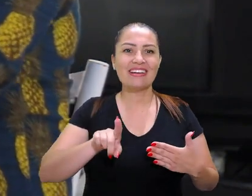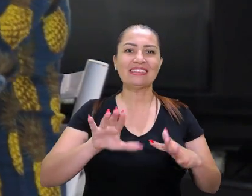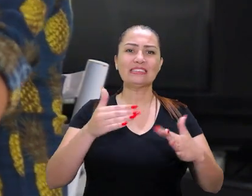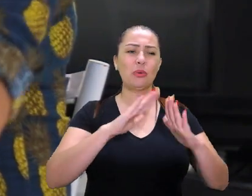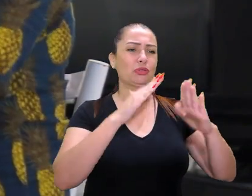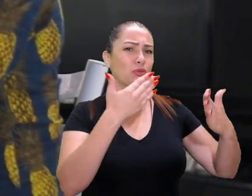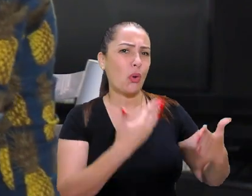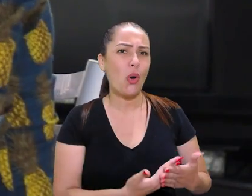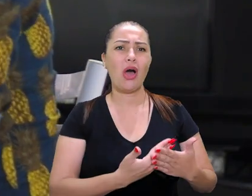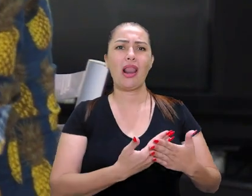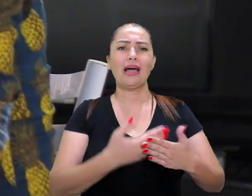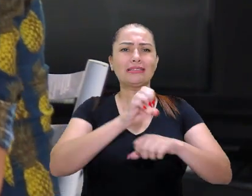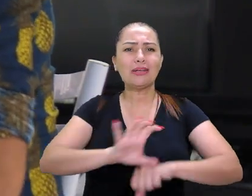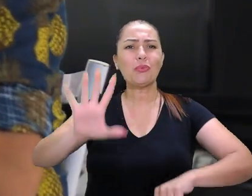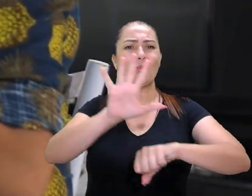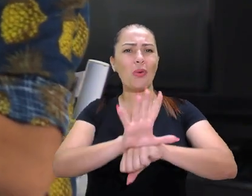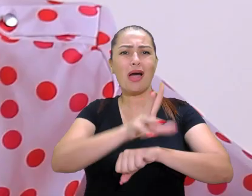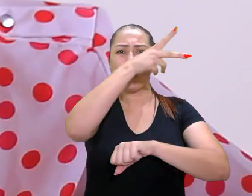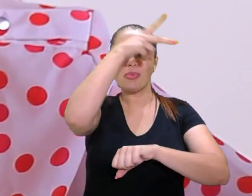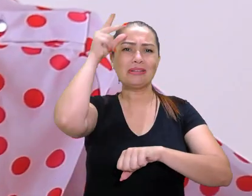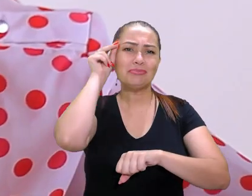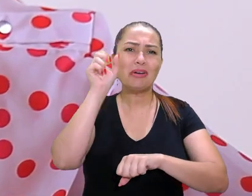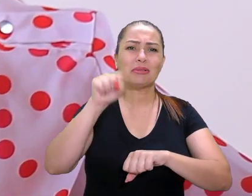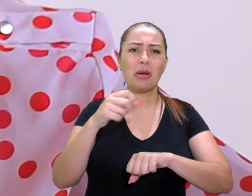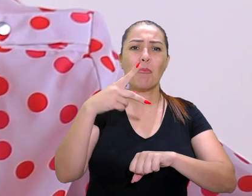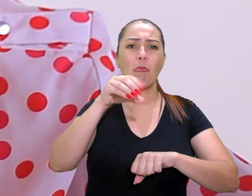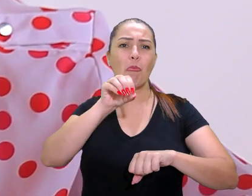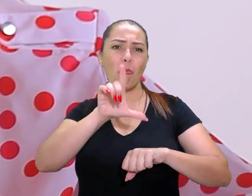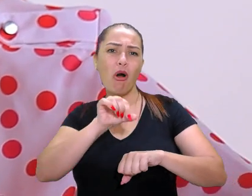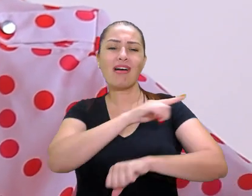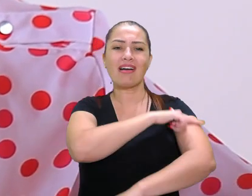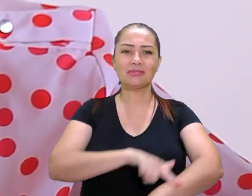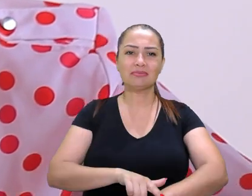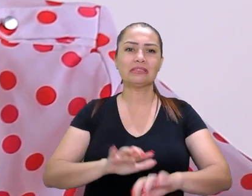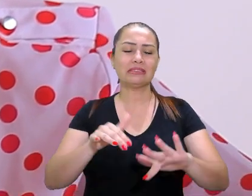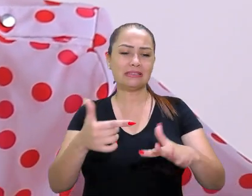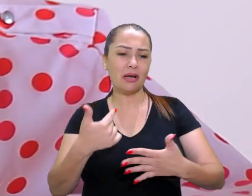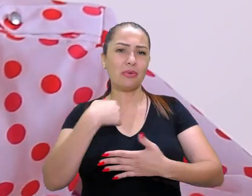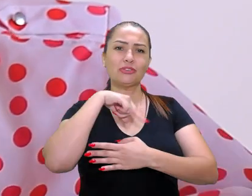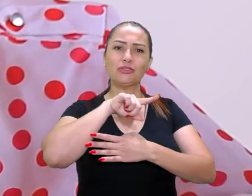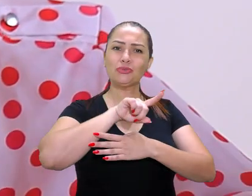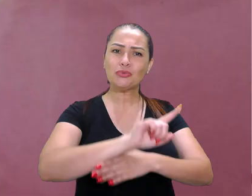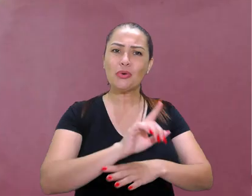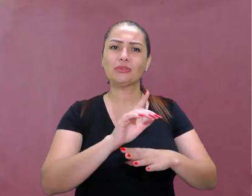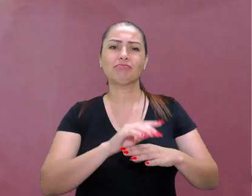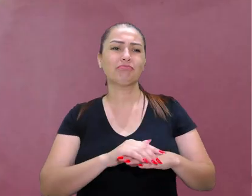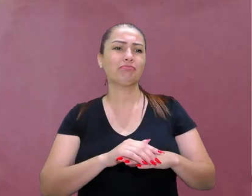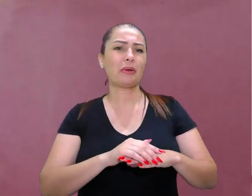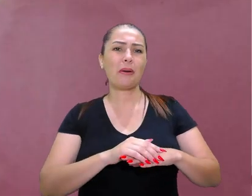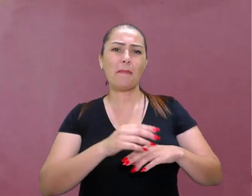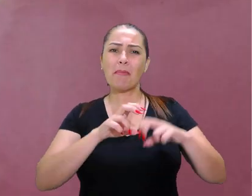estadual, escola municipal, polo educacional. E a gente saiu fora, assim, levou para as outras cidades,